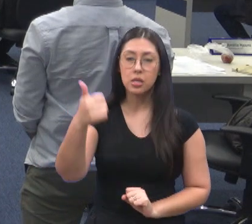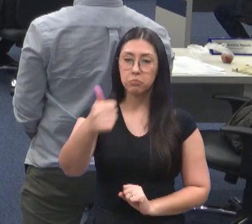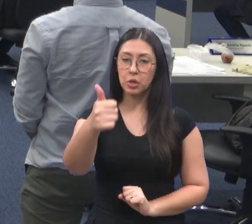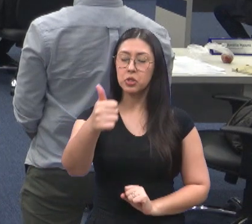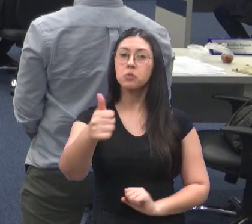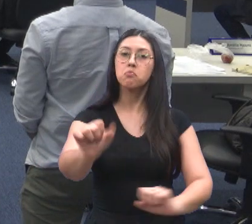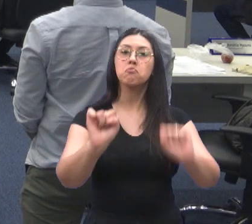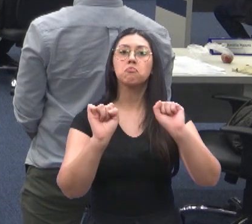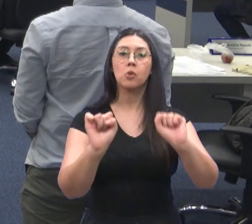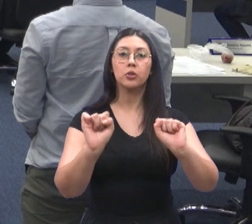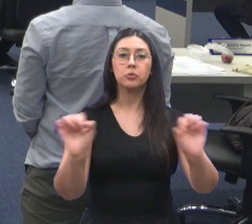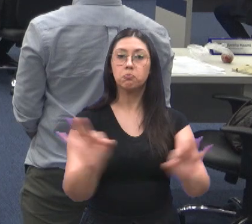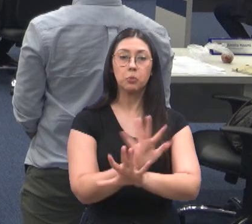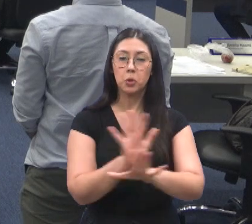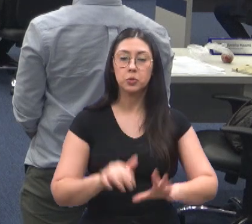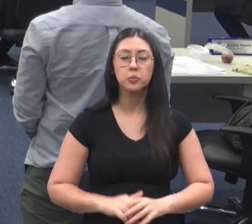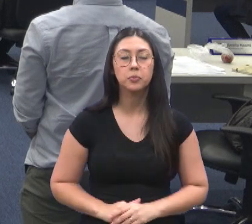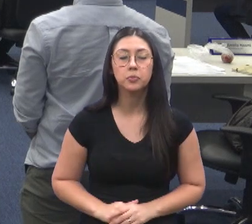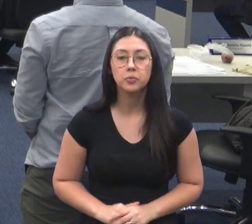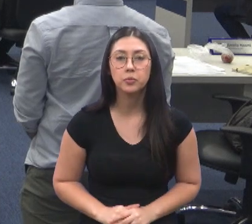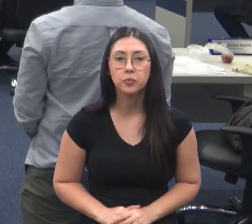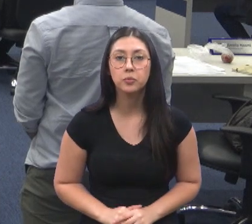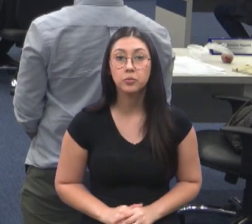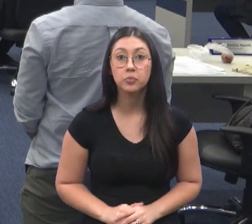vídeo e acabou. Peraí.